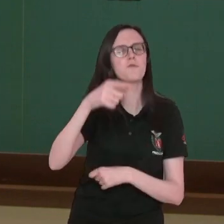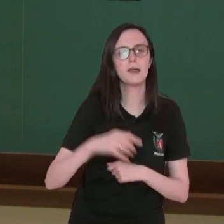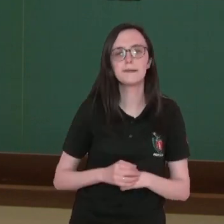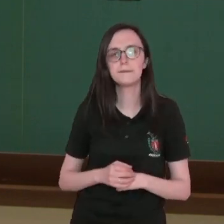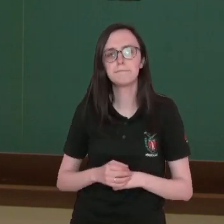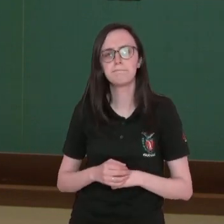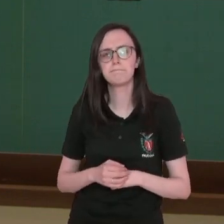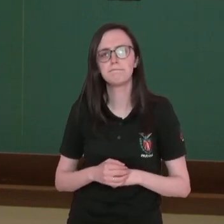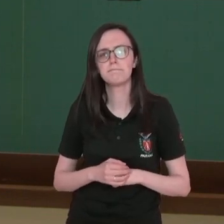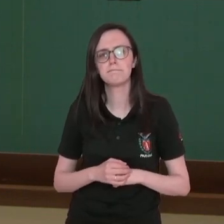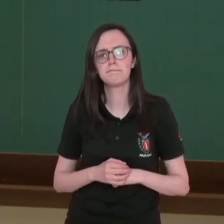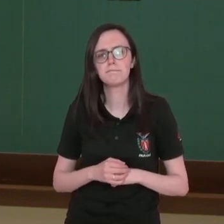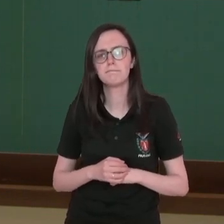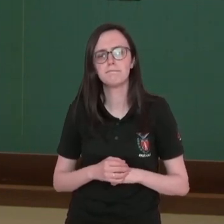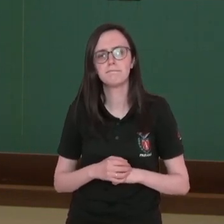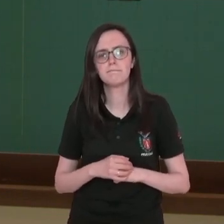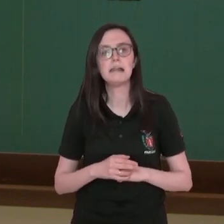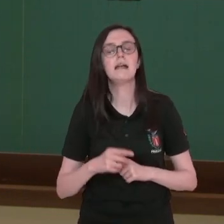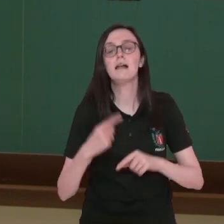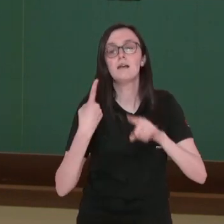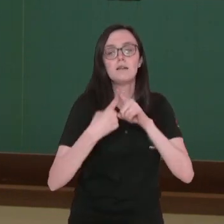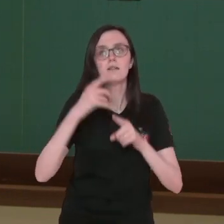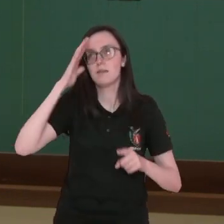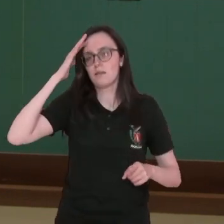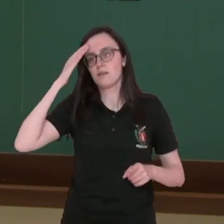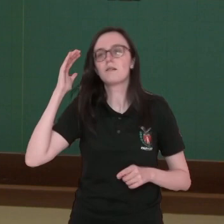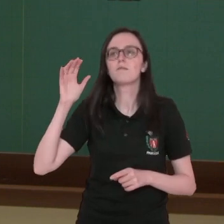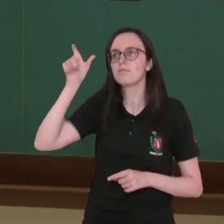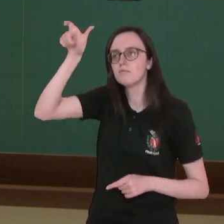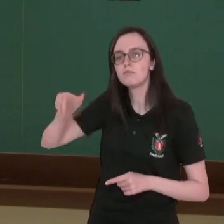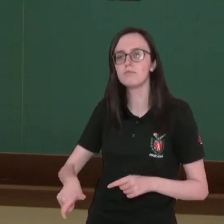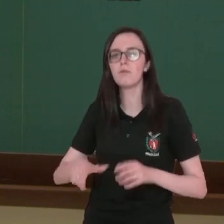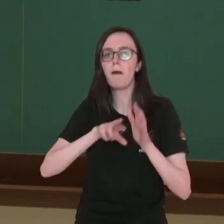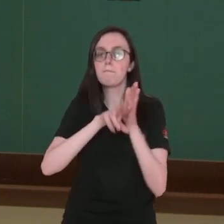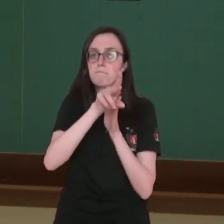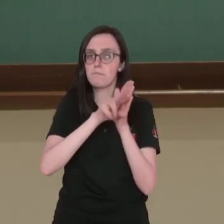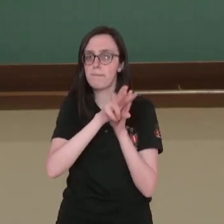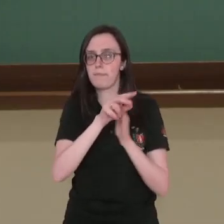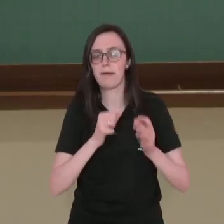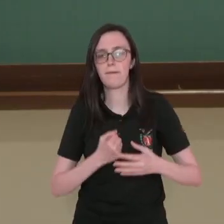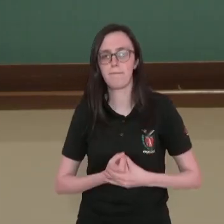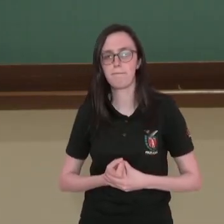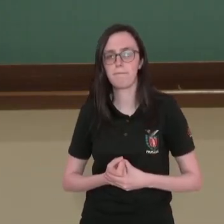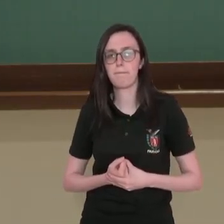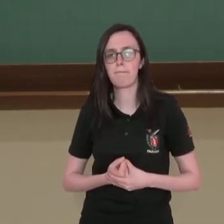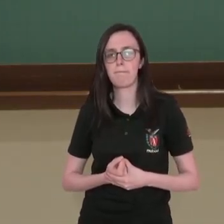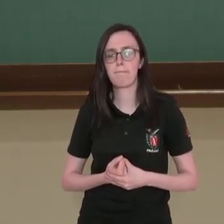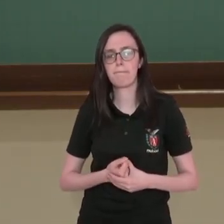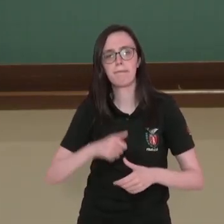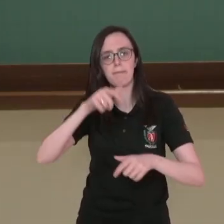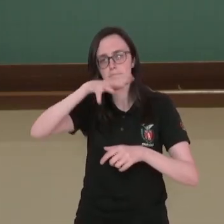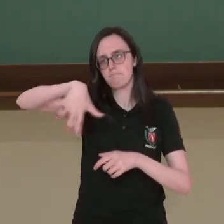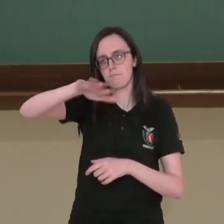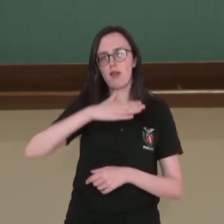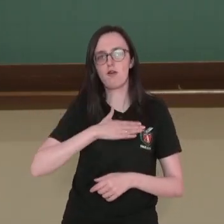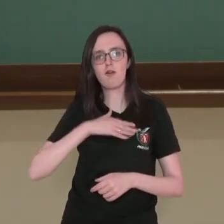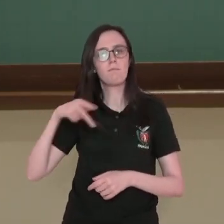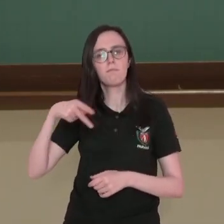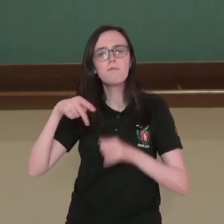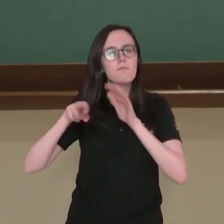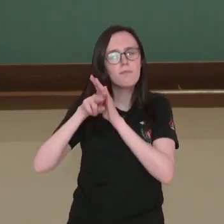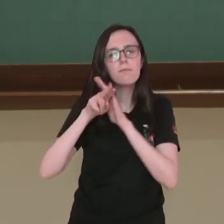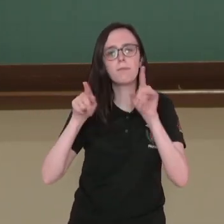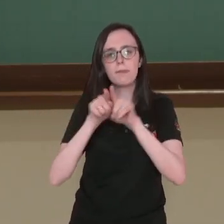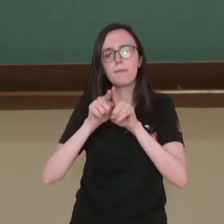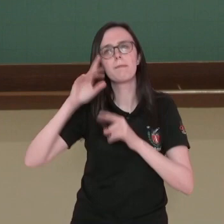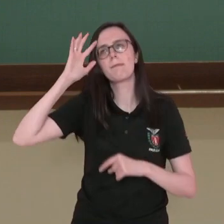porque imagina o seguinte, você pega lá um biólogo, a moçada da biologia, os professores de biologia, o